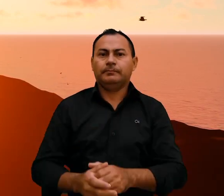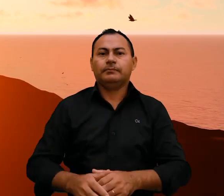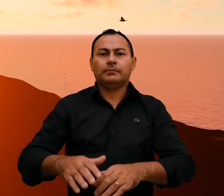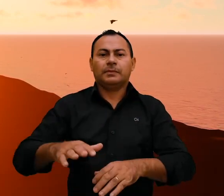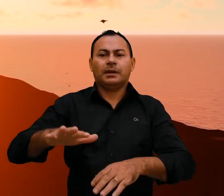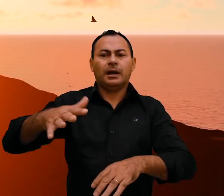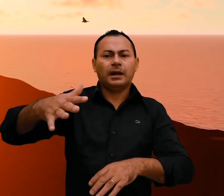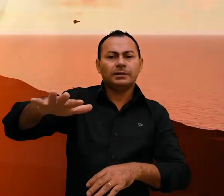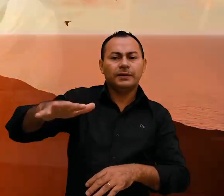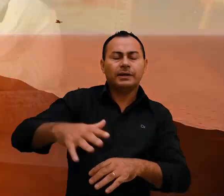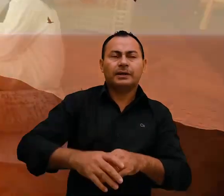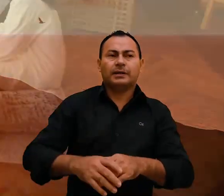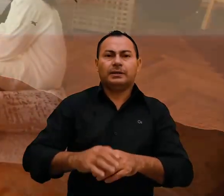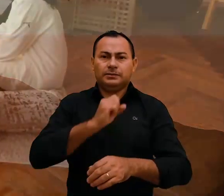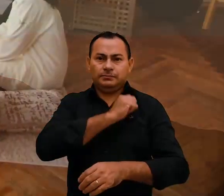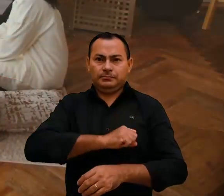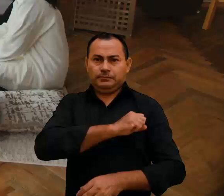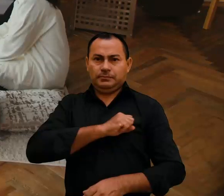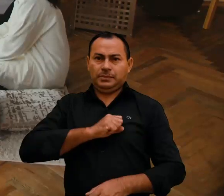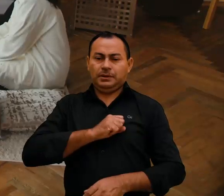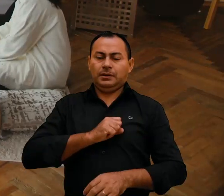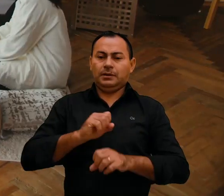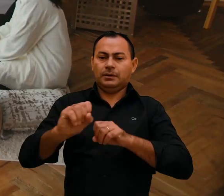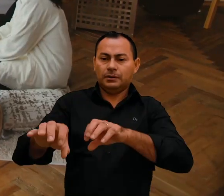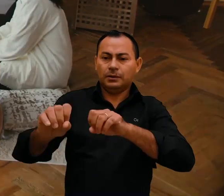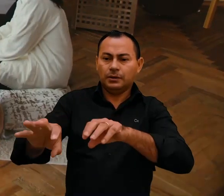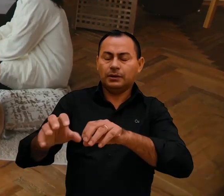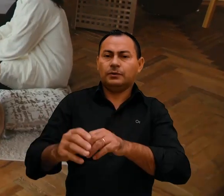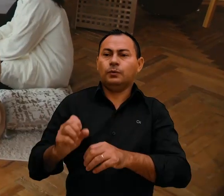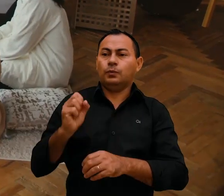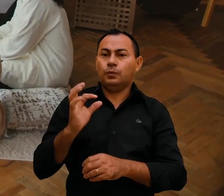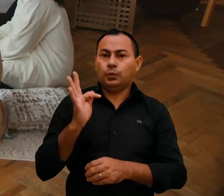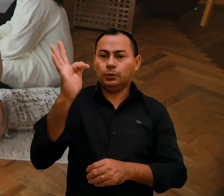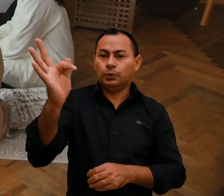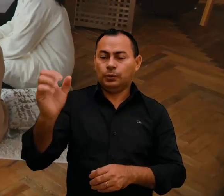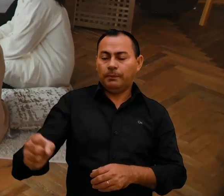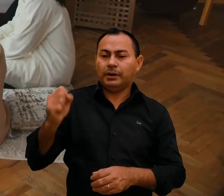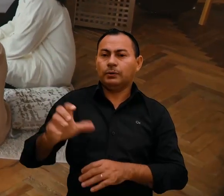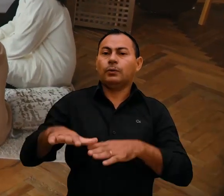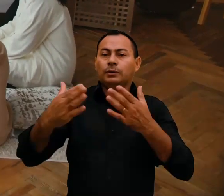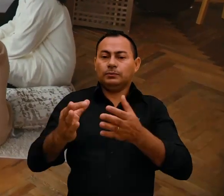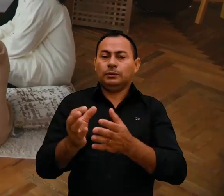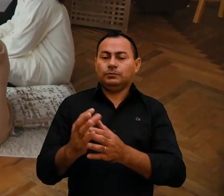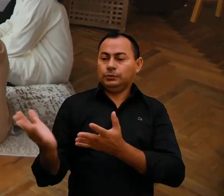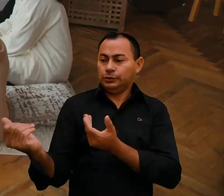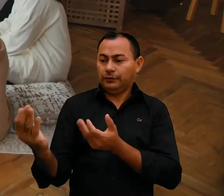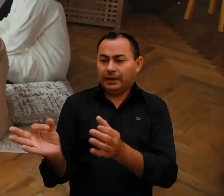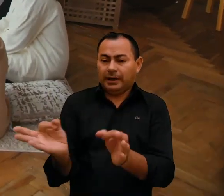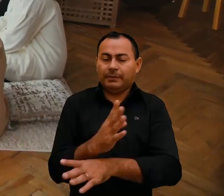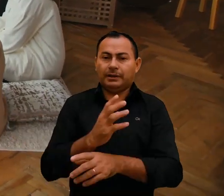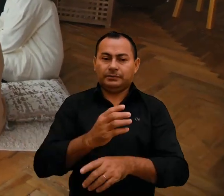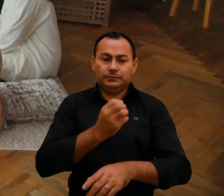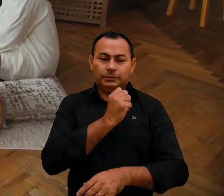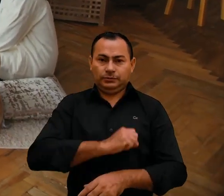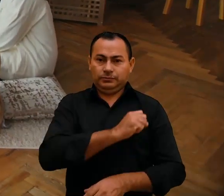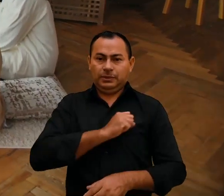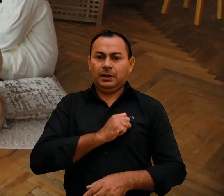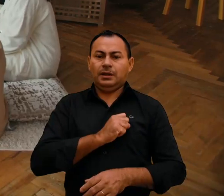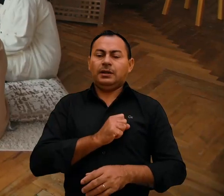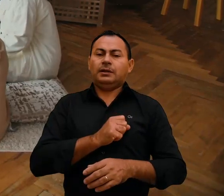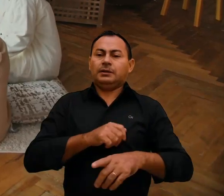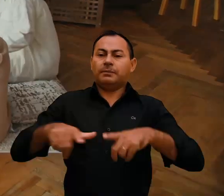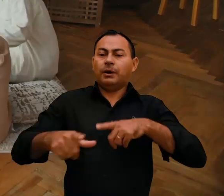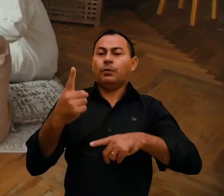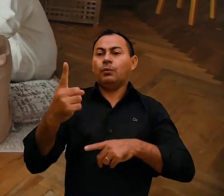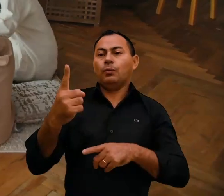ensina Às vezes o seminário da Alma educação ao futuro pastor que isso a se tornar a prática quando jovem terminar o seminário e